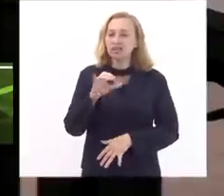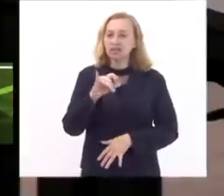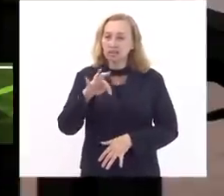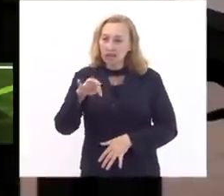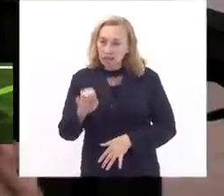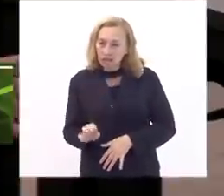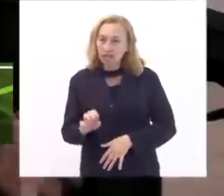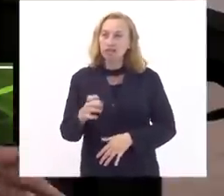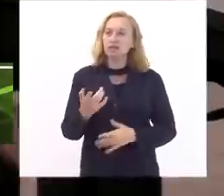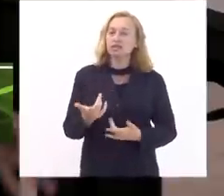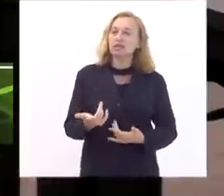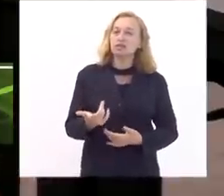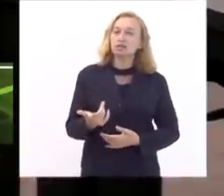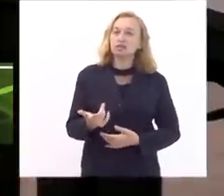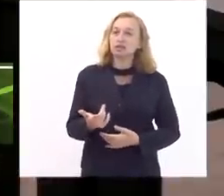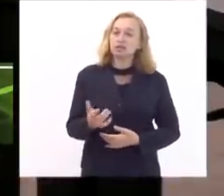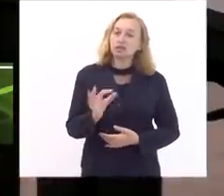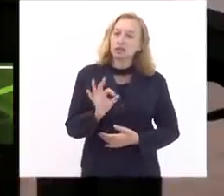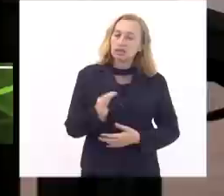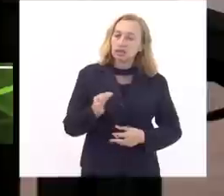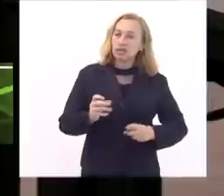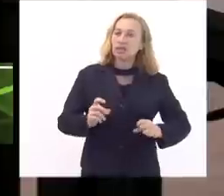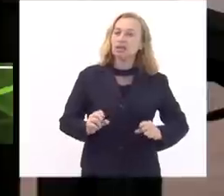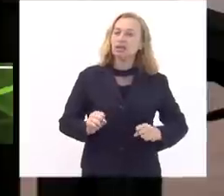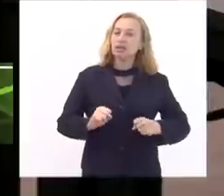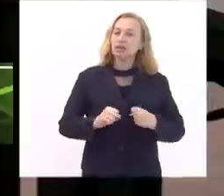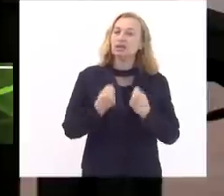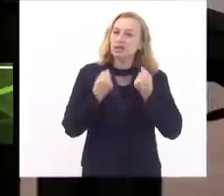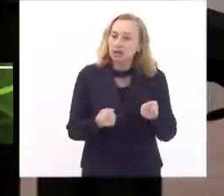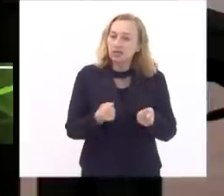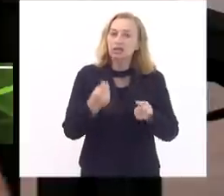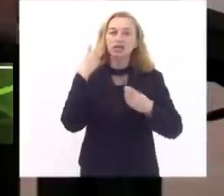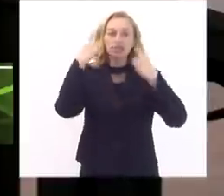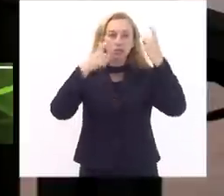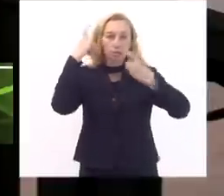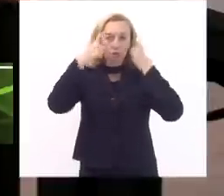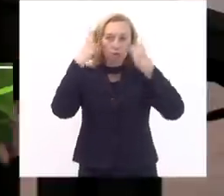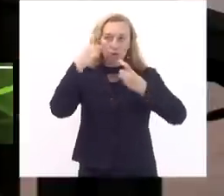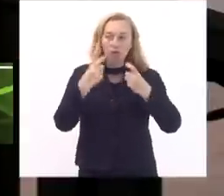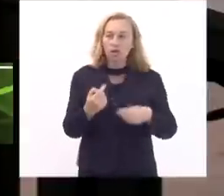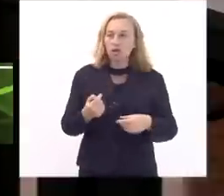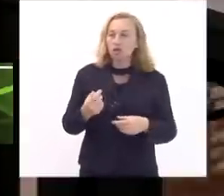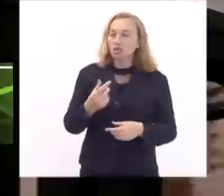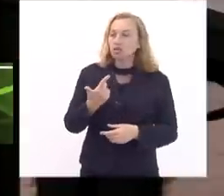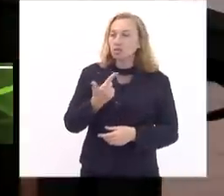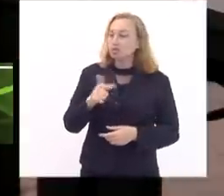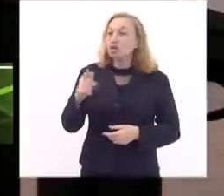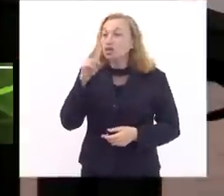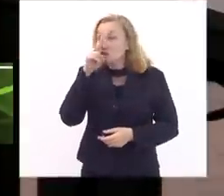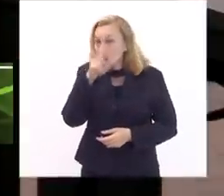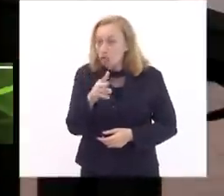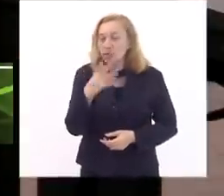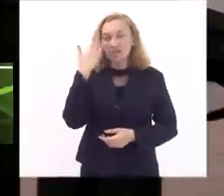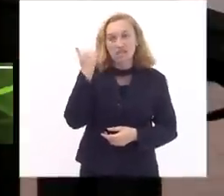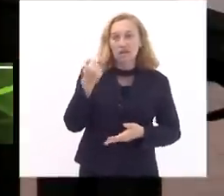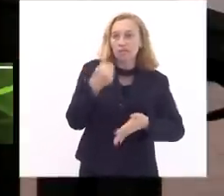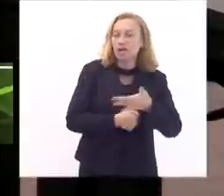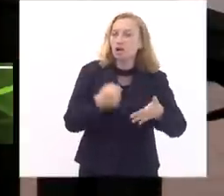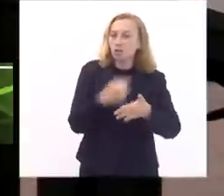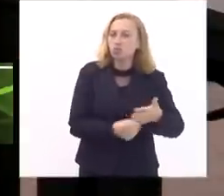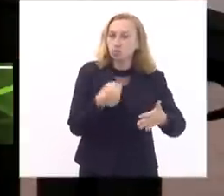está sistematicamente sempre defendendo, preocupado, e está quase que sem força já, porque a gente sabe que a luta é muito